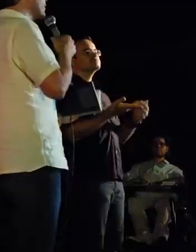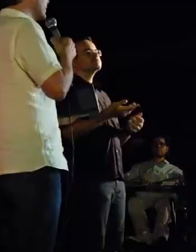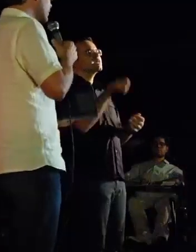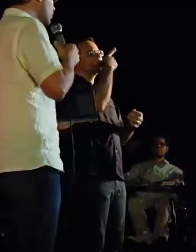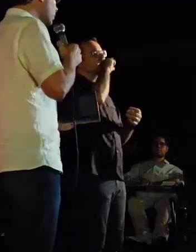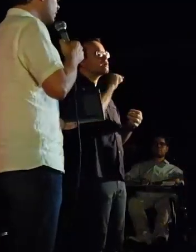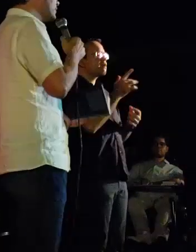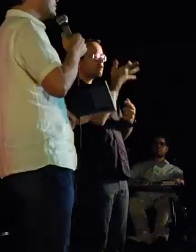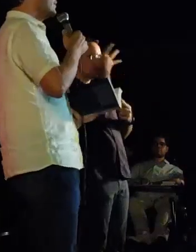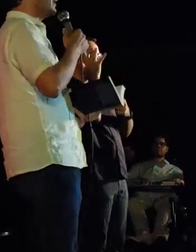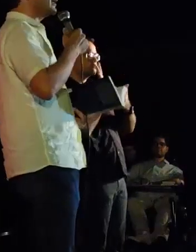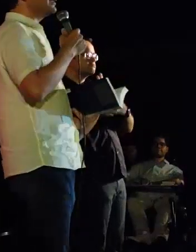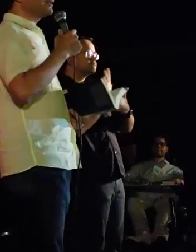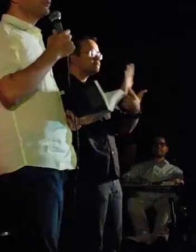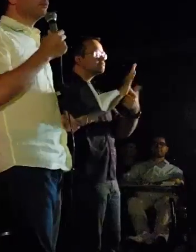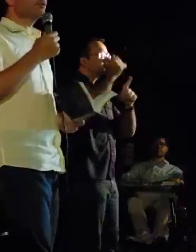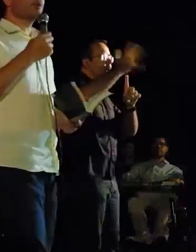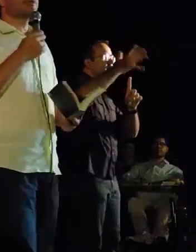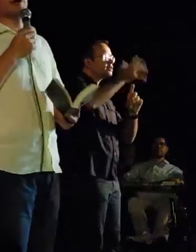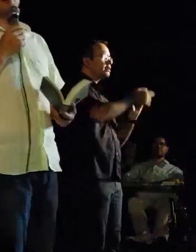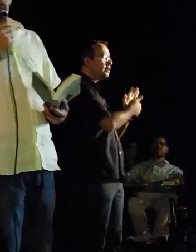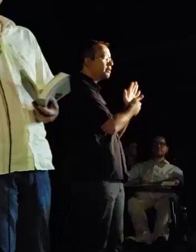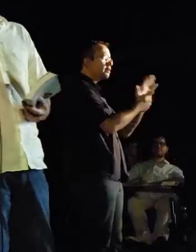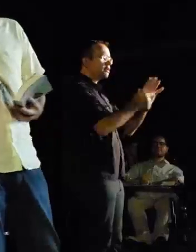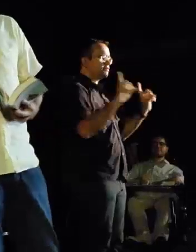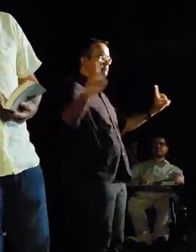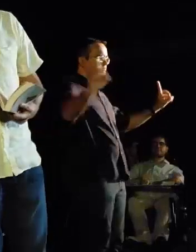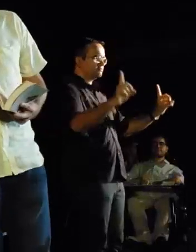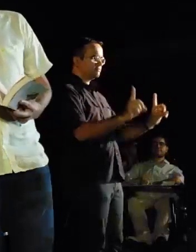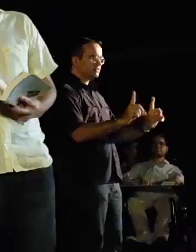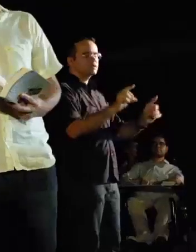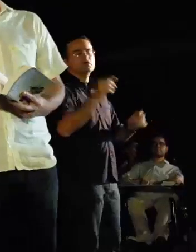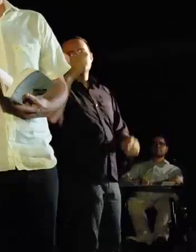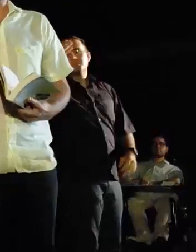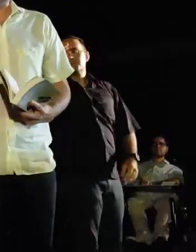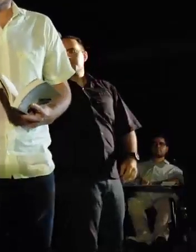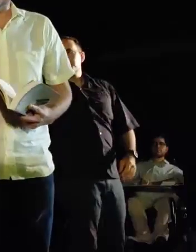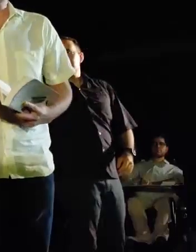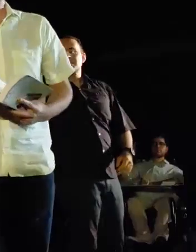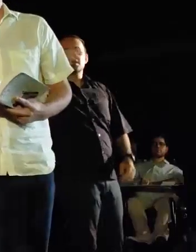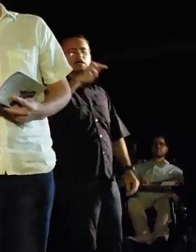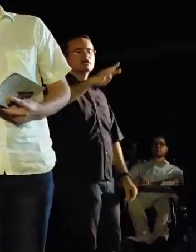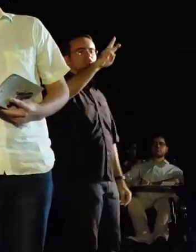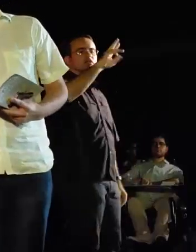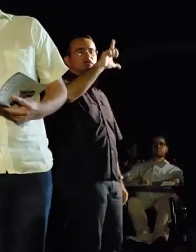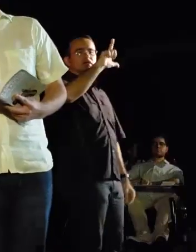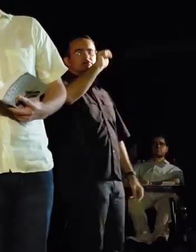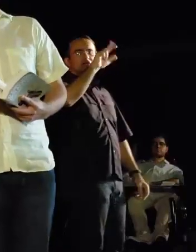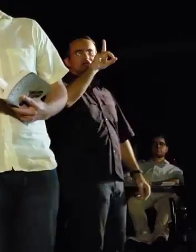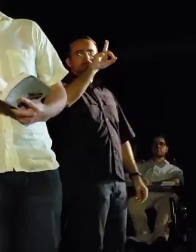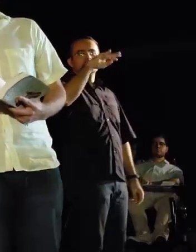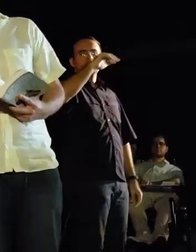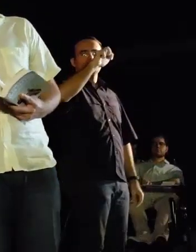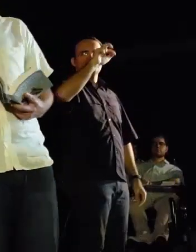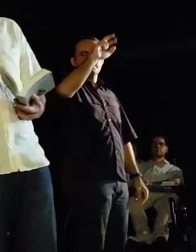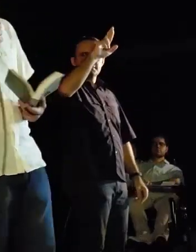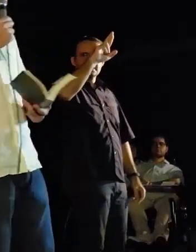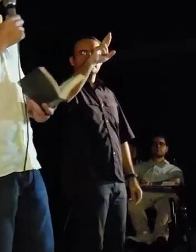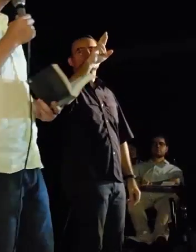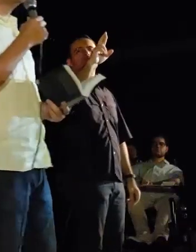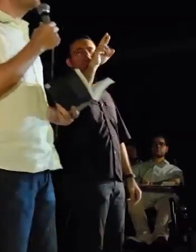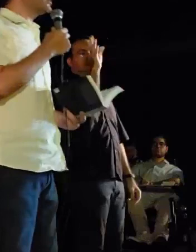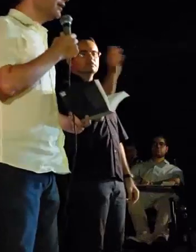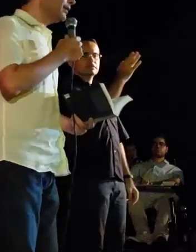nossos debatedores, e agradecendo muito especial ao professor Vladimir Safatli a possibilidade de a gente estar aqui hoje. O professor Vladimir ele veio para uma atividade